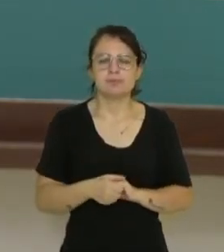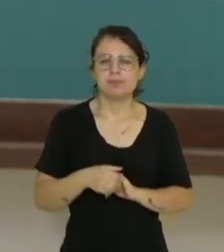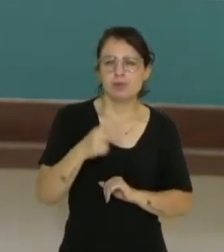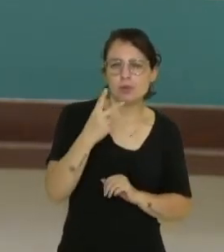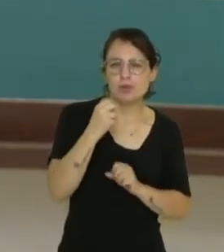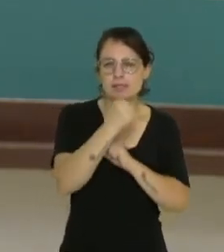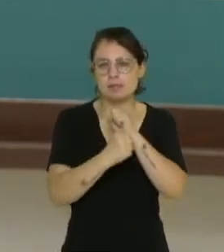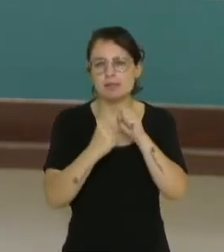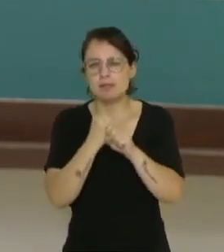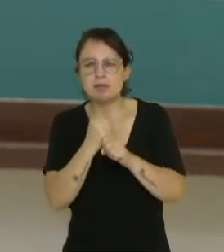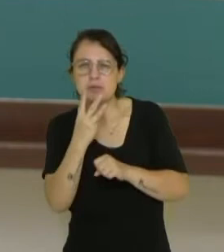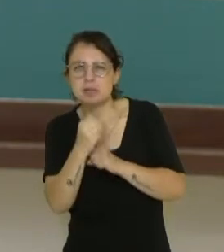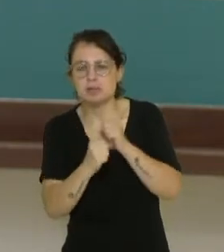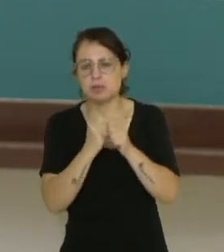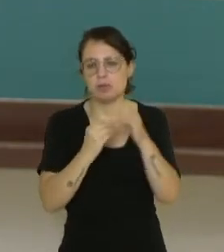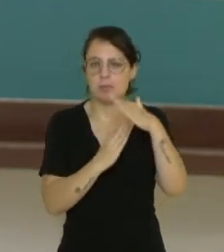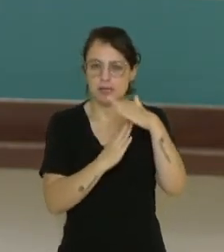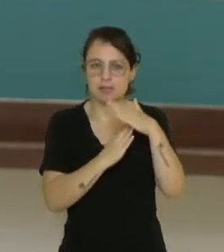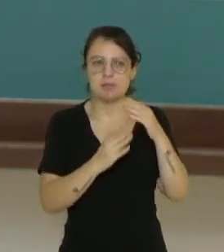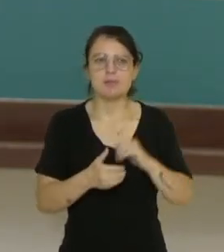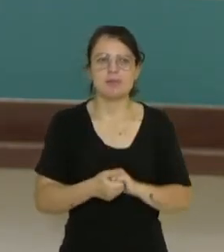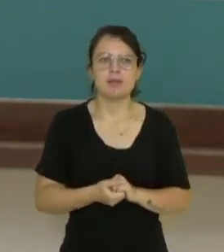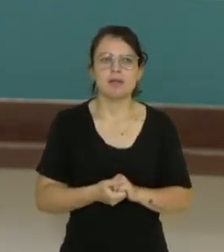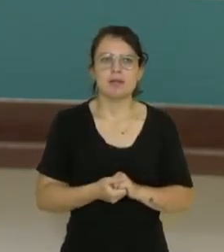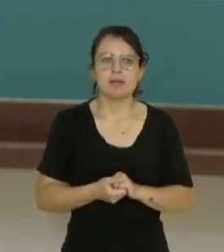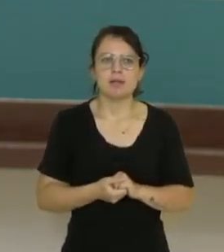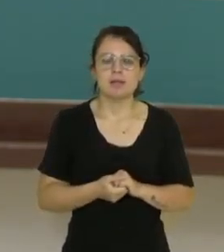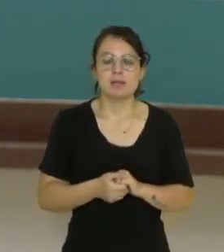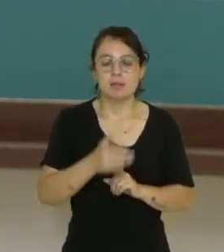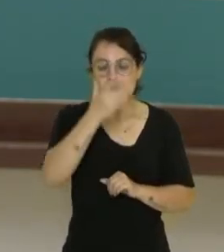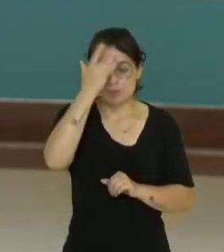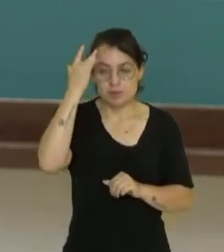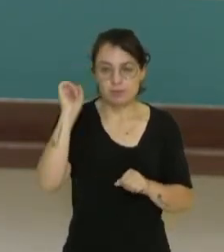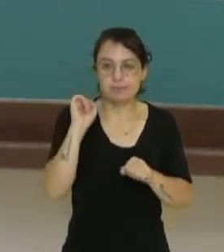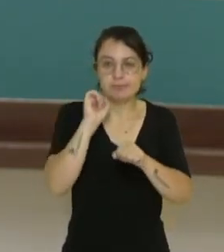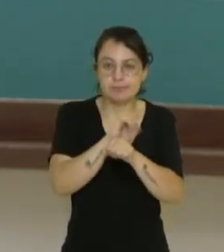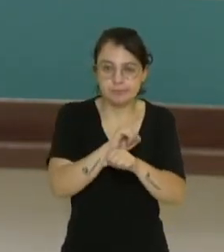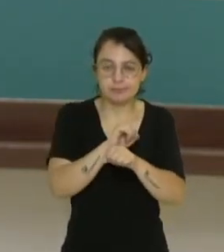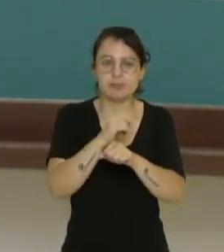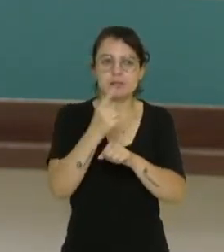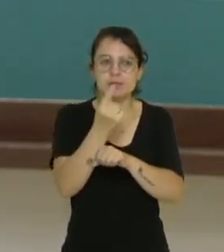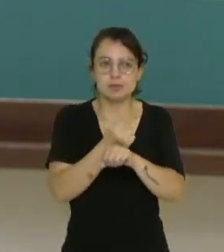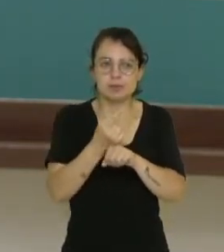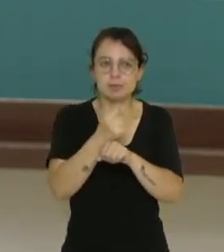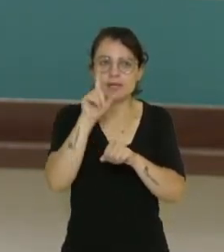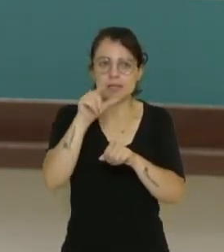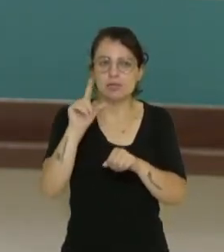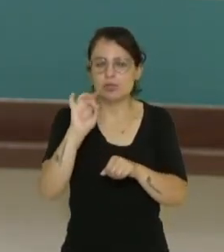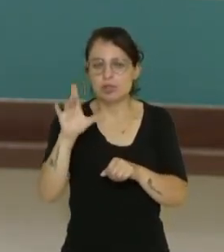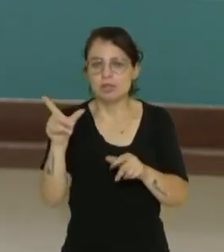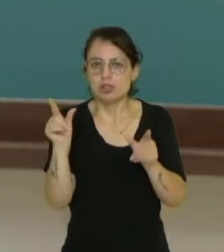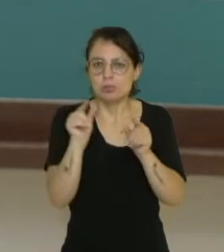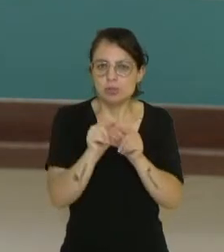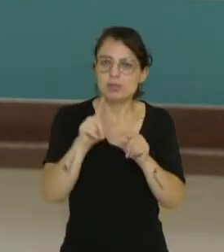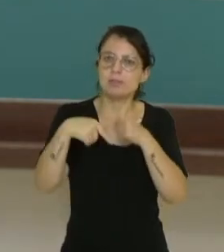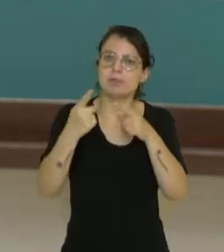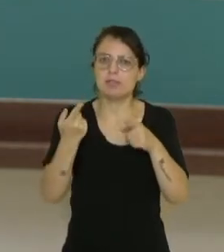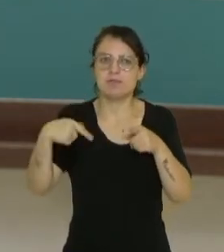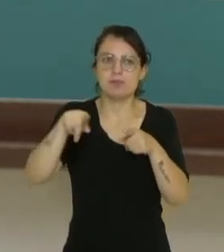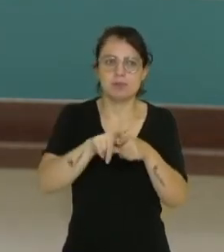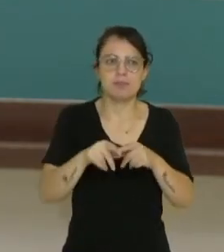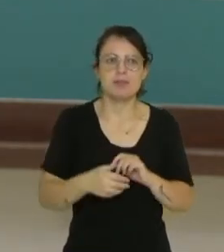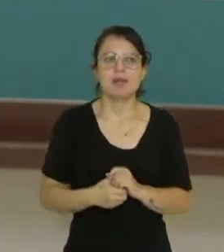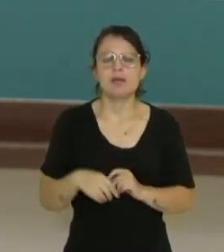tem uma retração econômica, mas essa retração econômica é entendida como uma diminuição e que depois vai ser retomada.